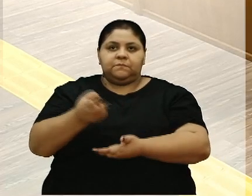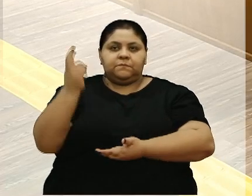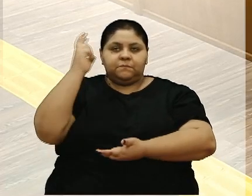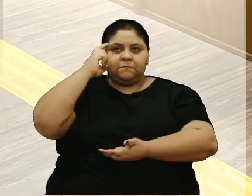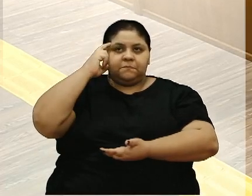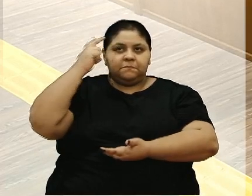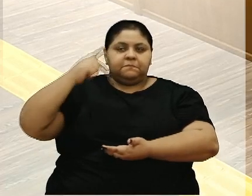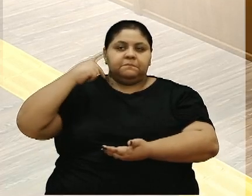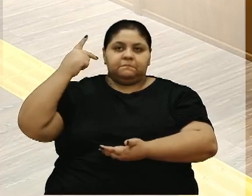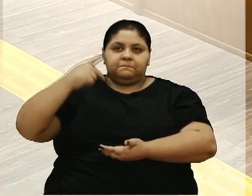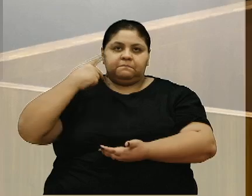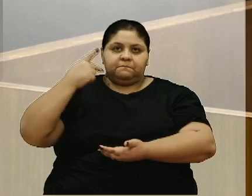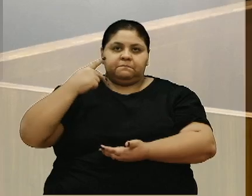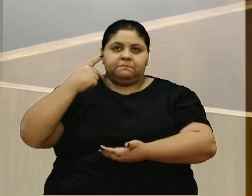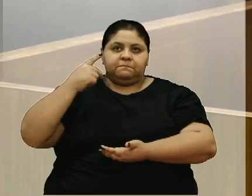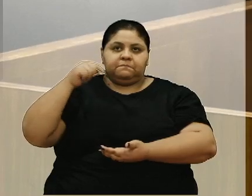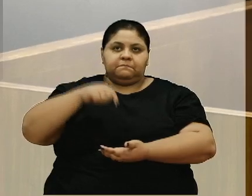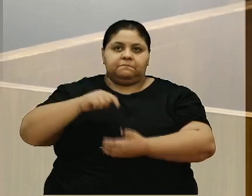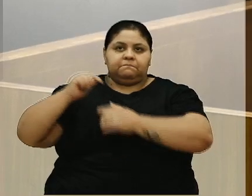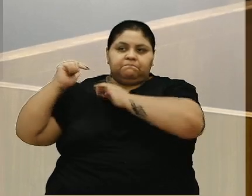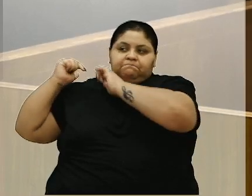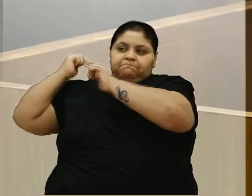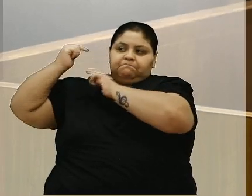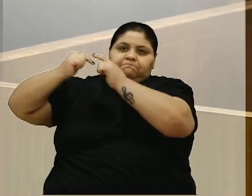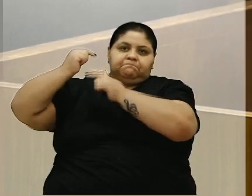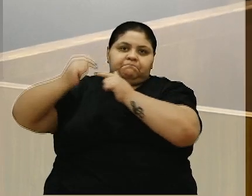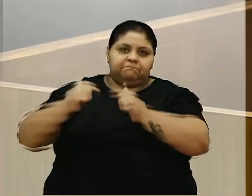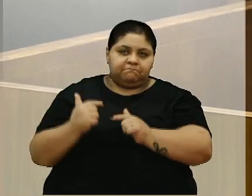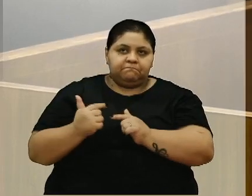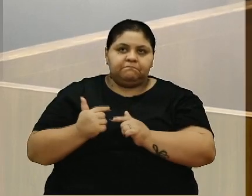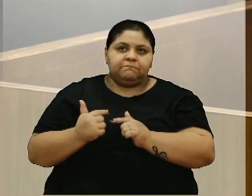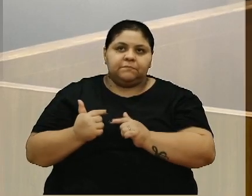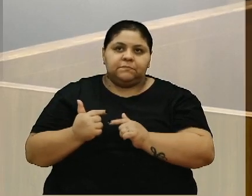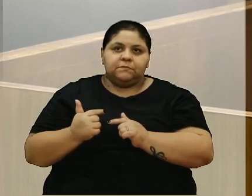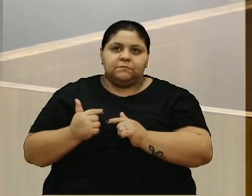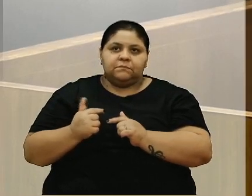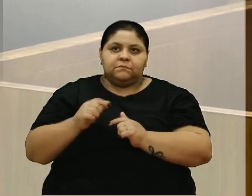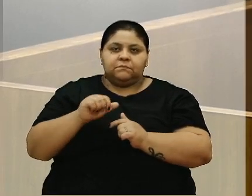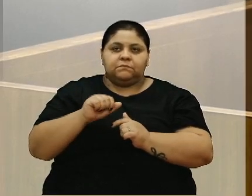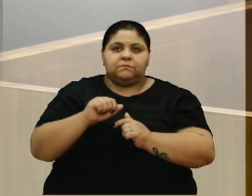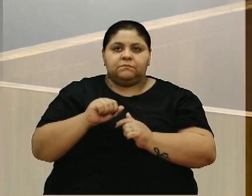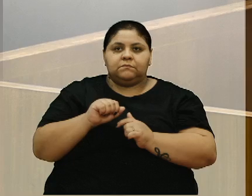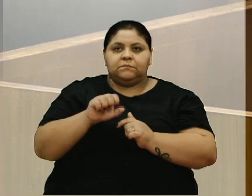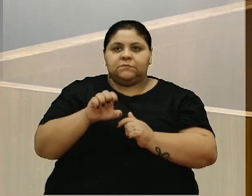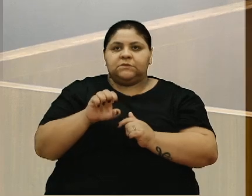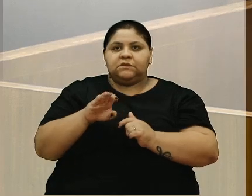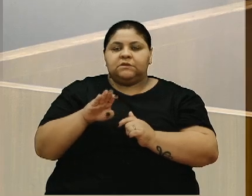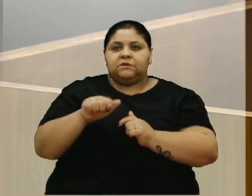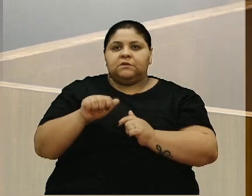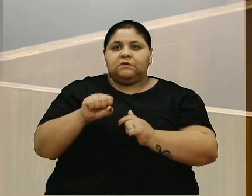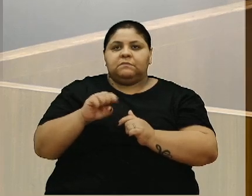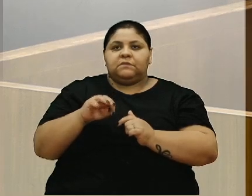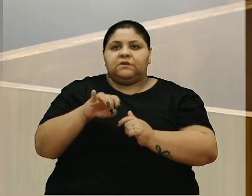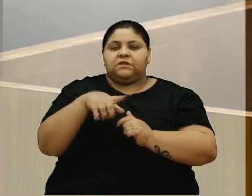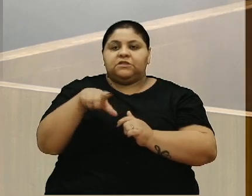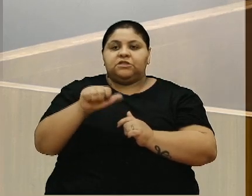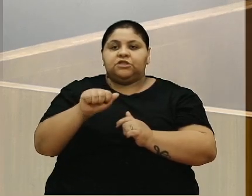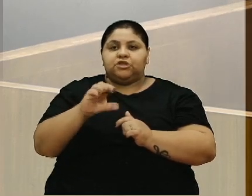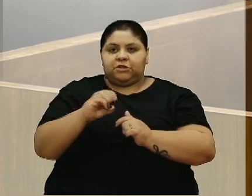Sul, nosso pedetista, tradicionalista, e o Sebastião, o tio Guri também, estão aqui presentes